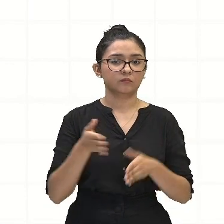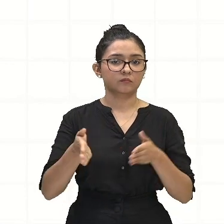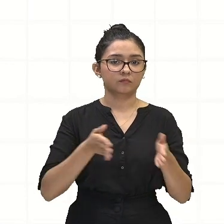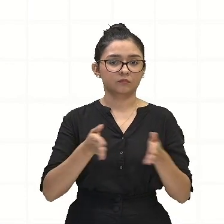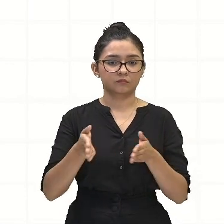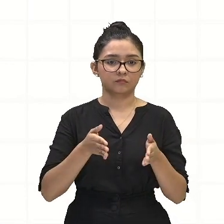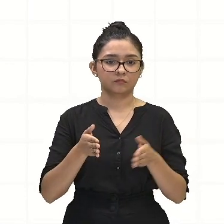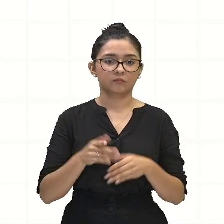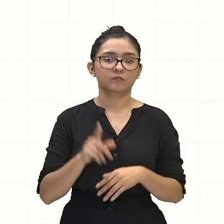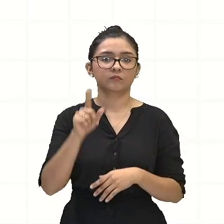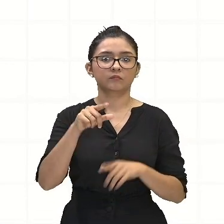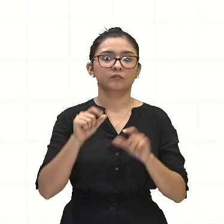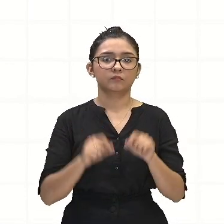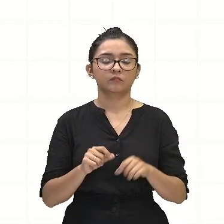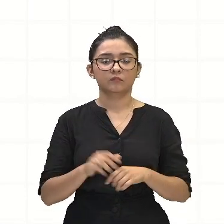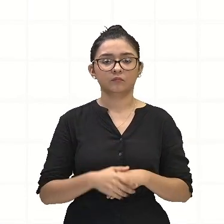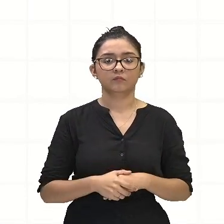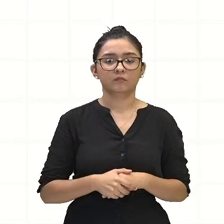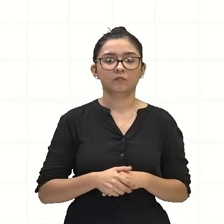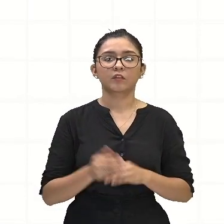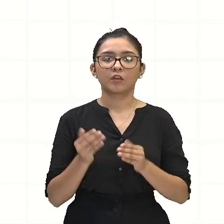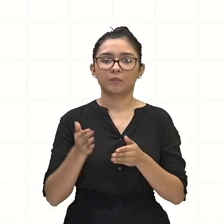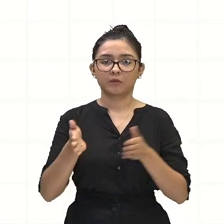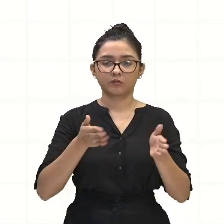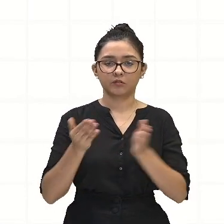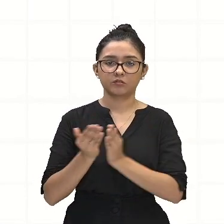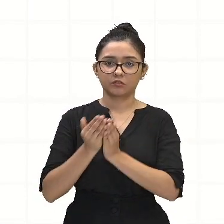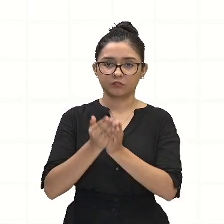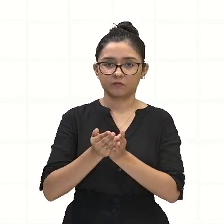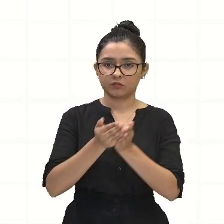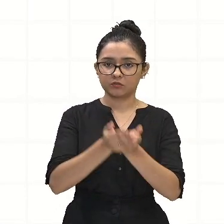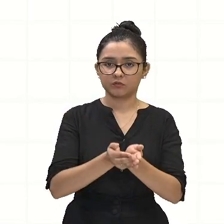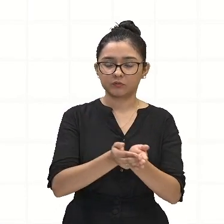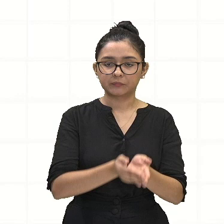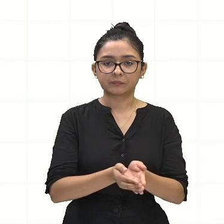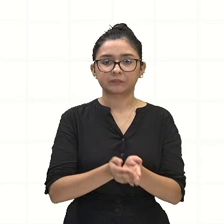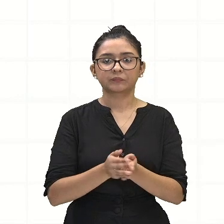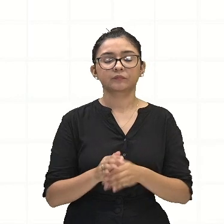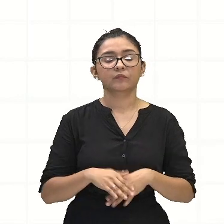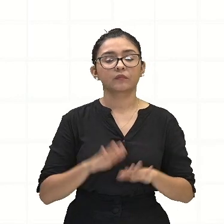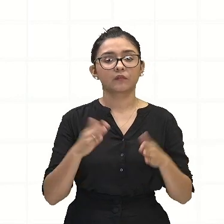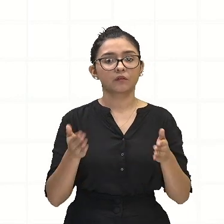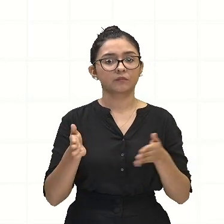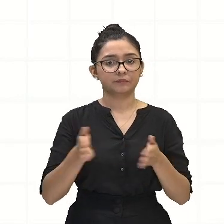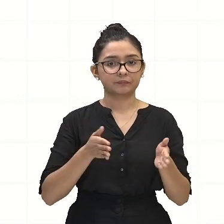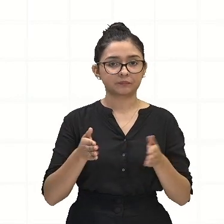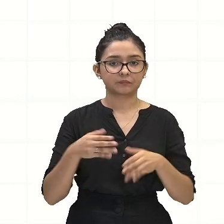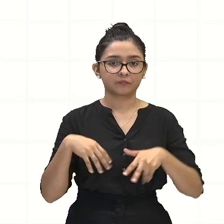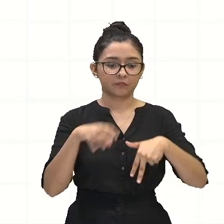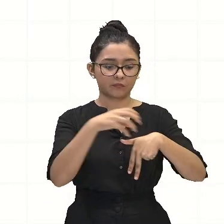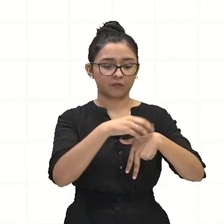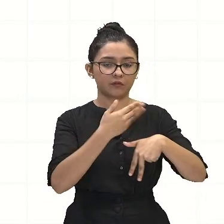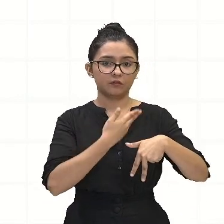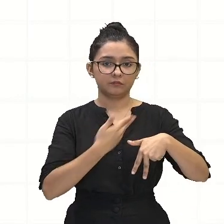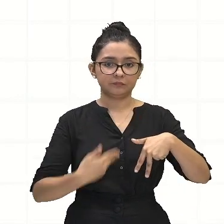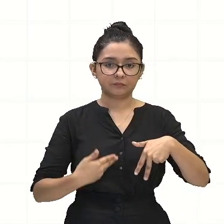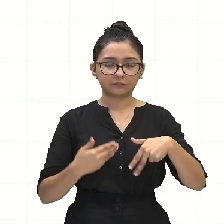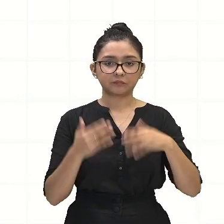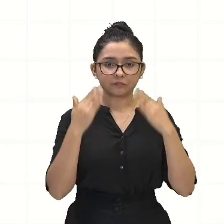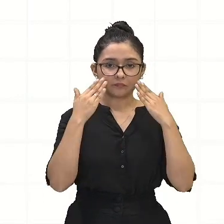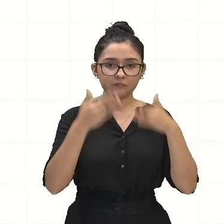a gente vai chamar aqui das grandes navegações, né? Então, no momento em que essas monarquias se